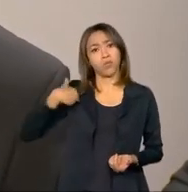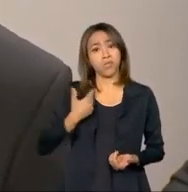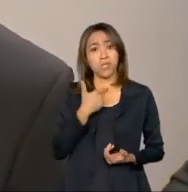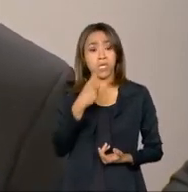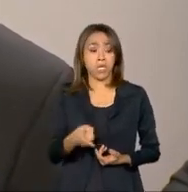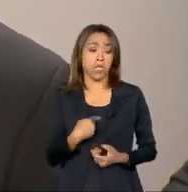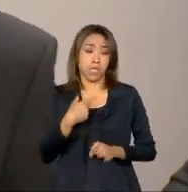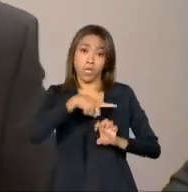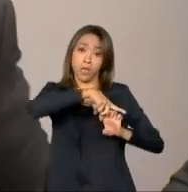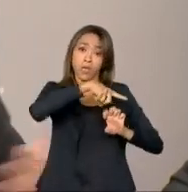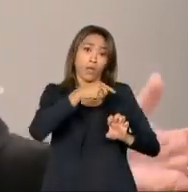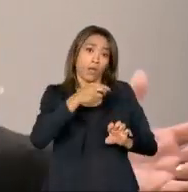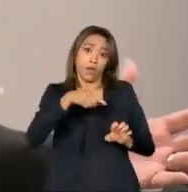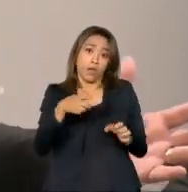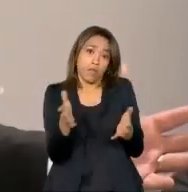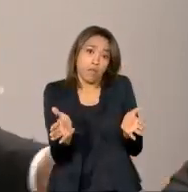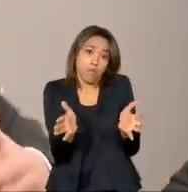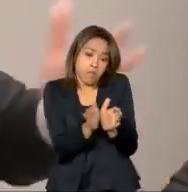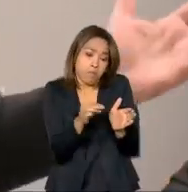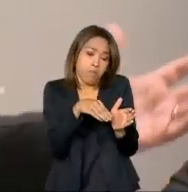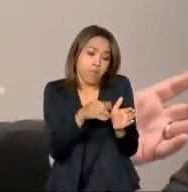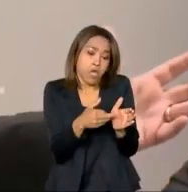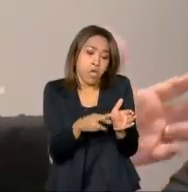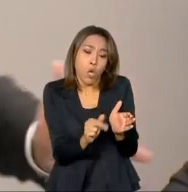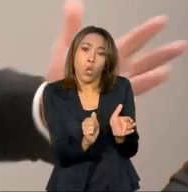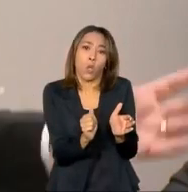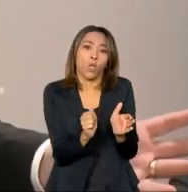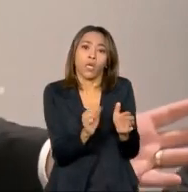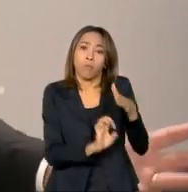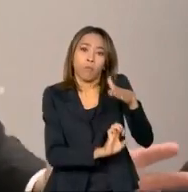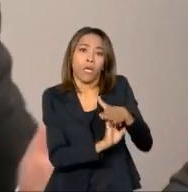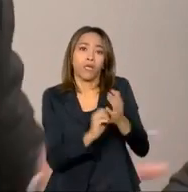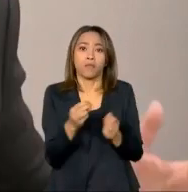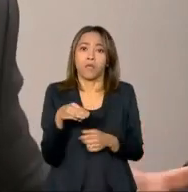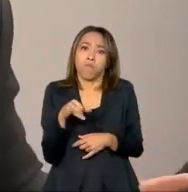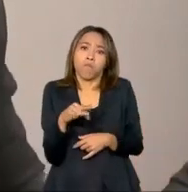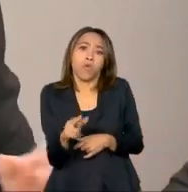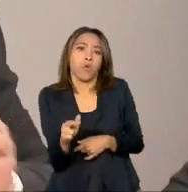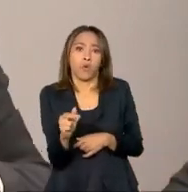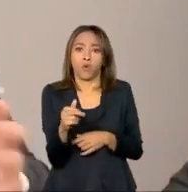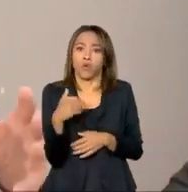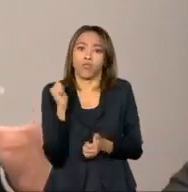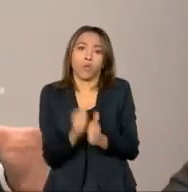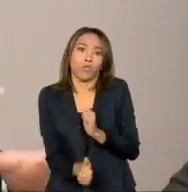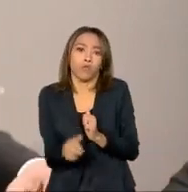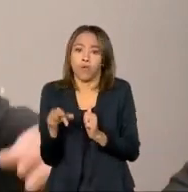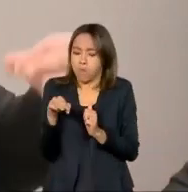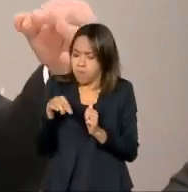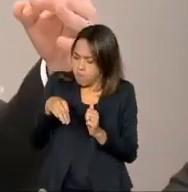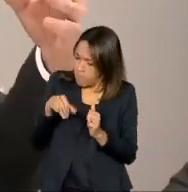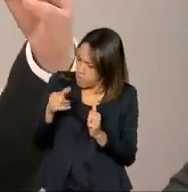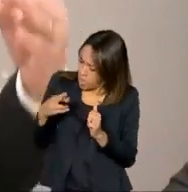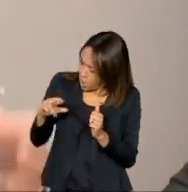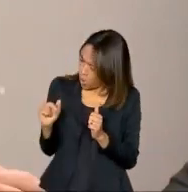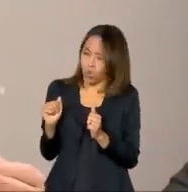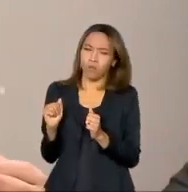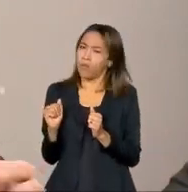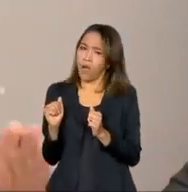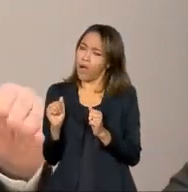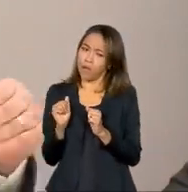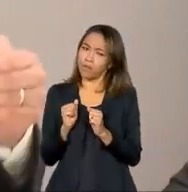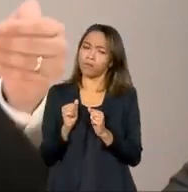ser micro. Ninguém quer ser micro jogador, micro nada. A pessoa quer ser grande. A palavra correta é todos são